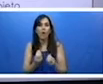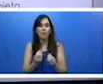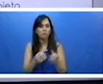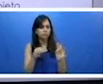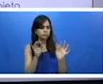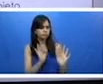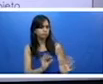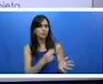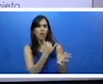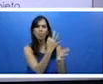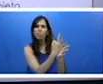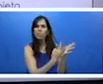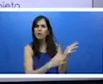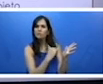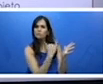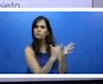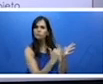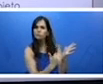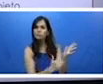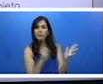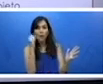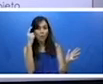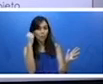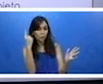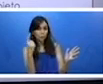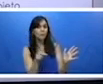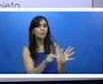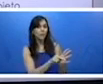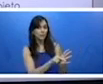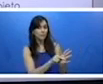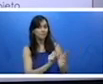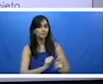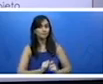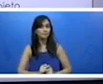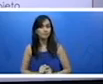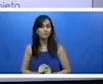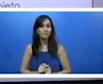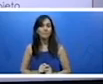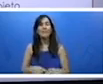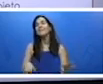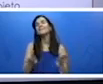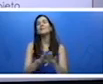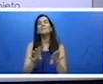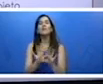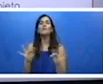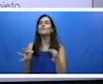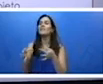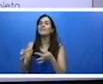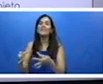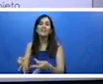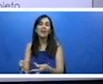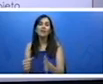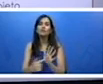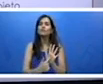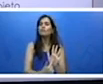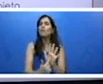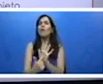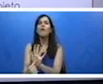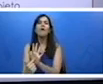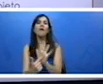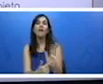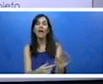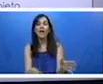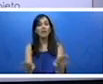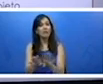enfim, de um objeto cultural, um evento ou obra, com a finalidade, o objetivo de orientar